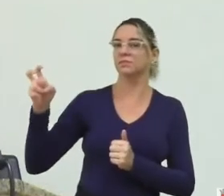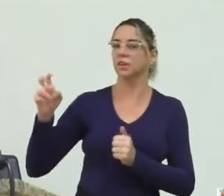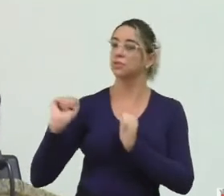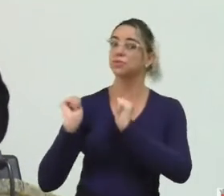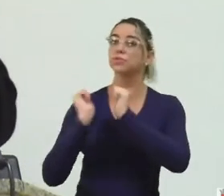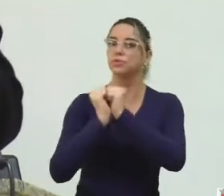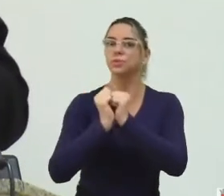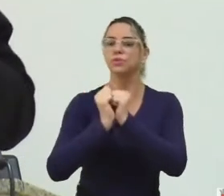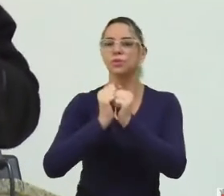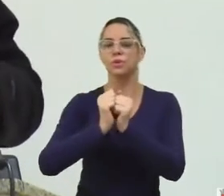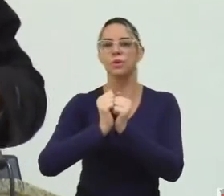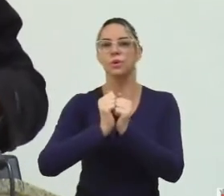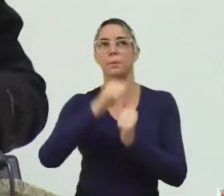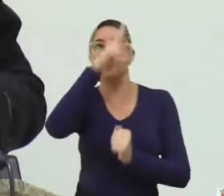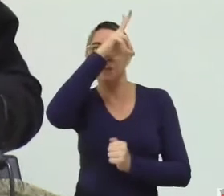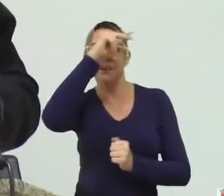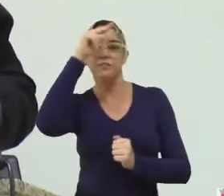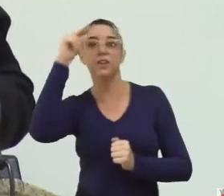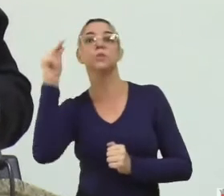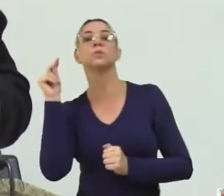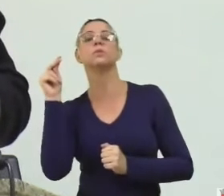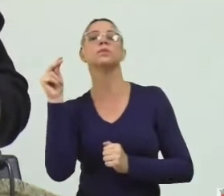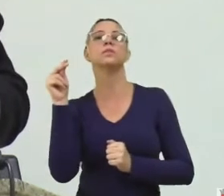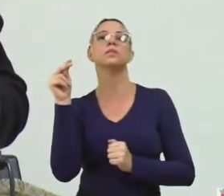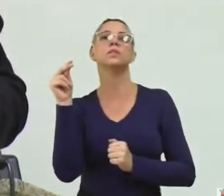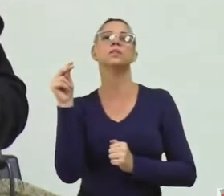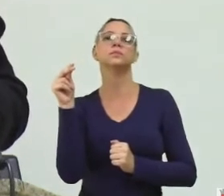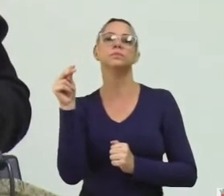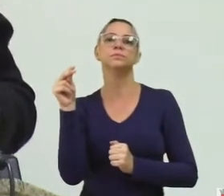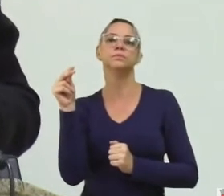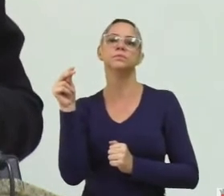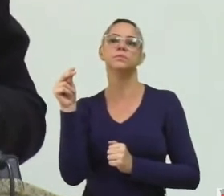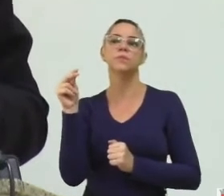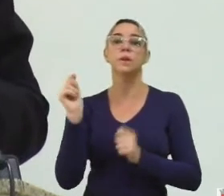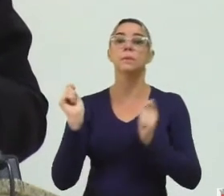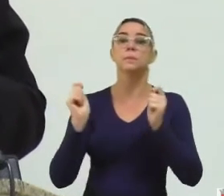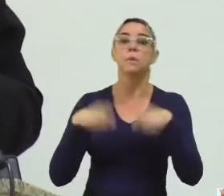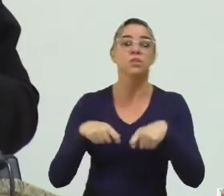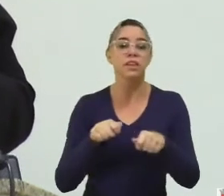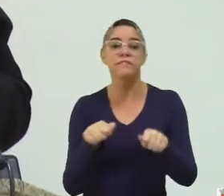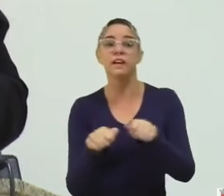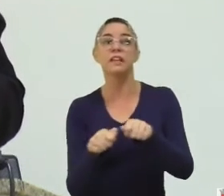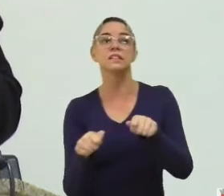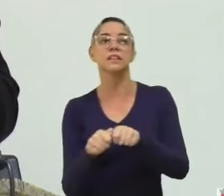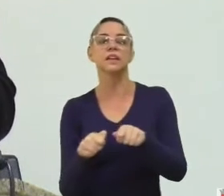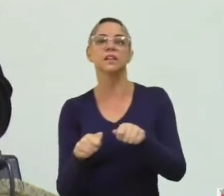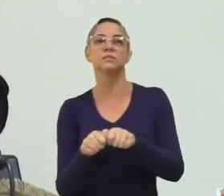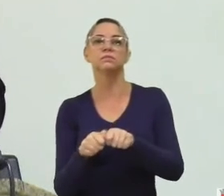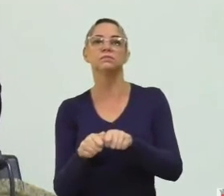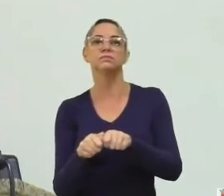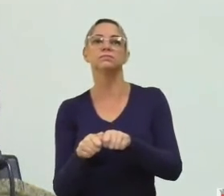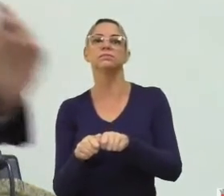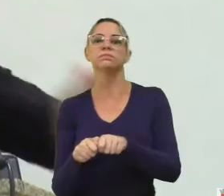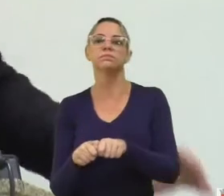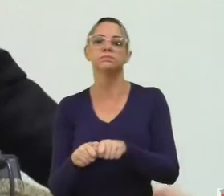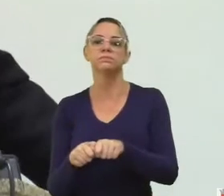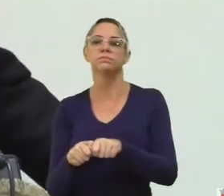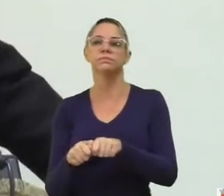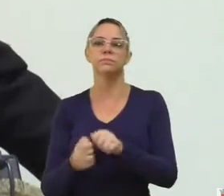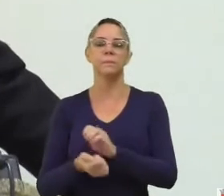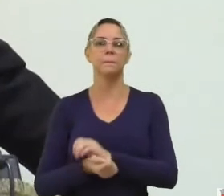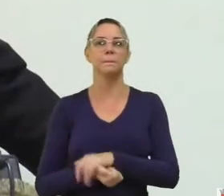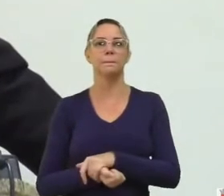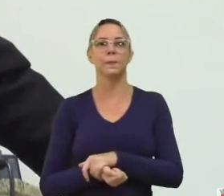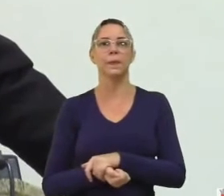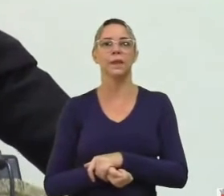prefeito, faça os padrões para que os atletas